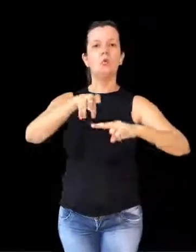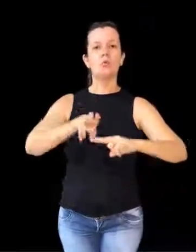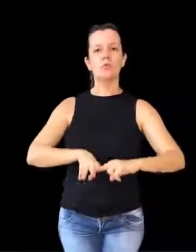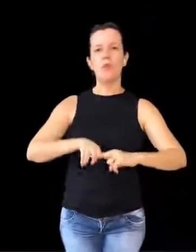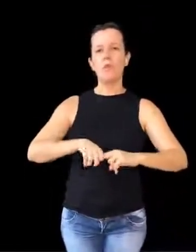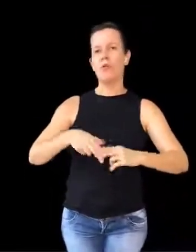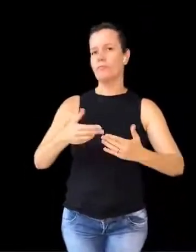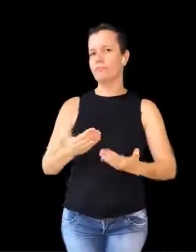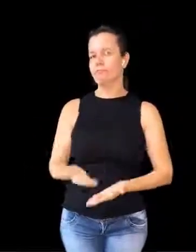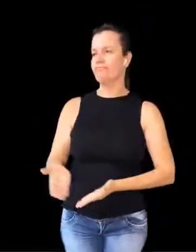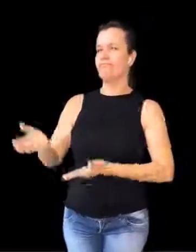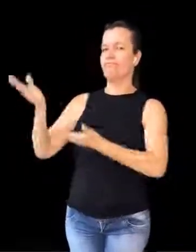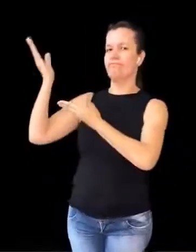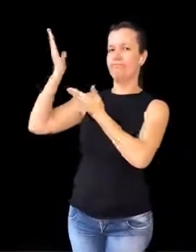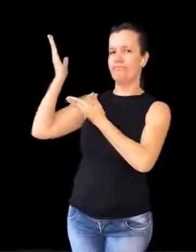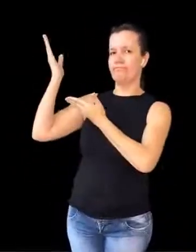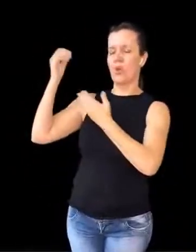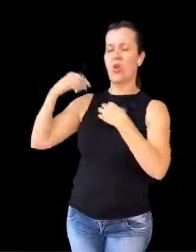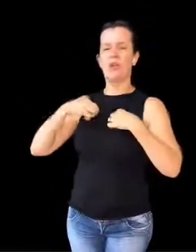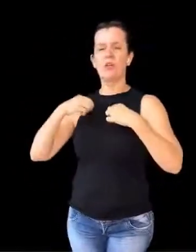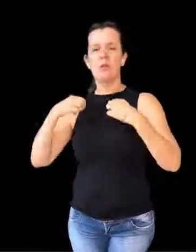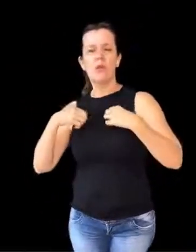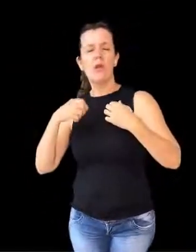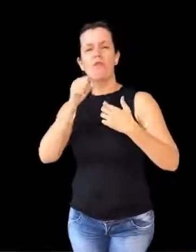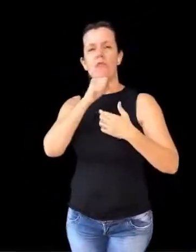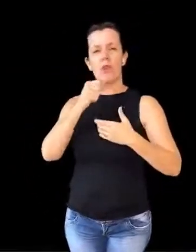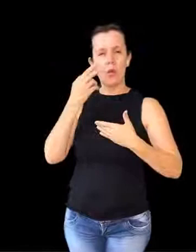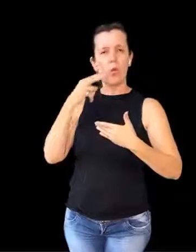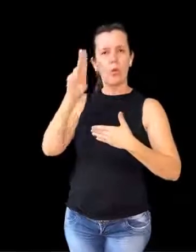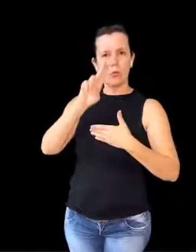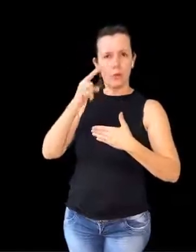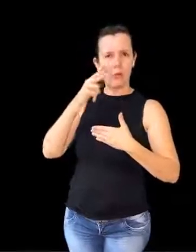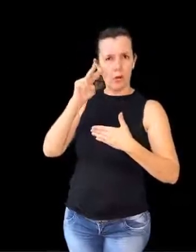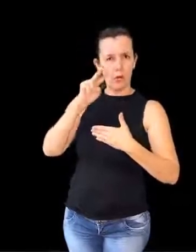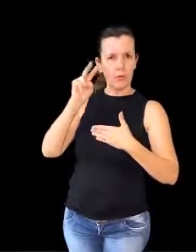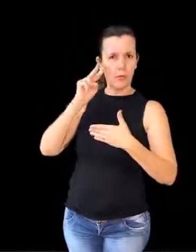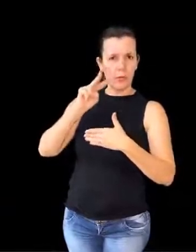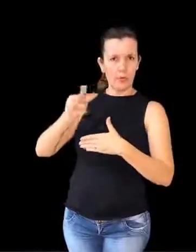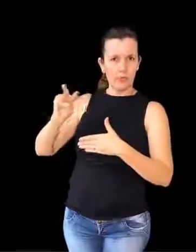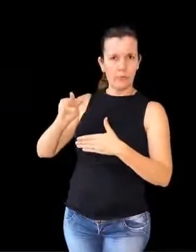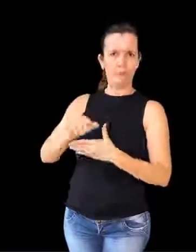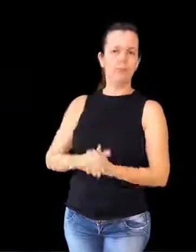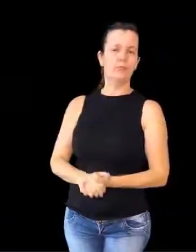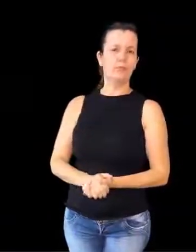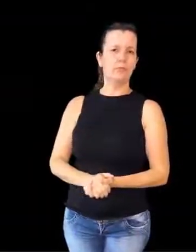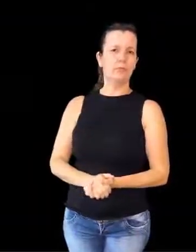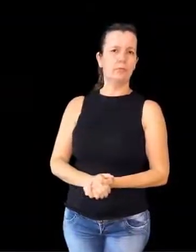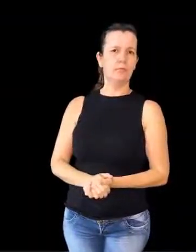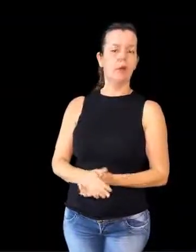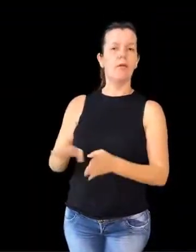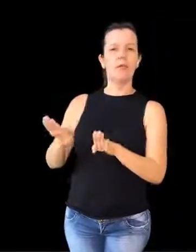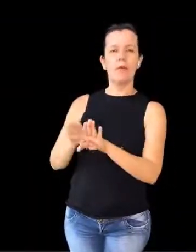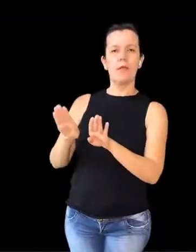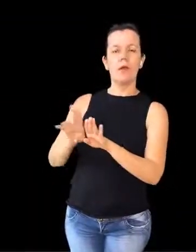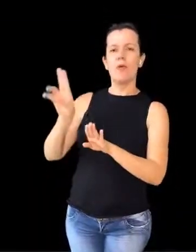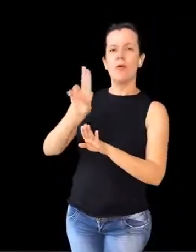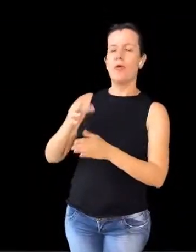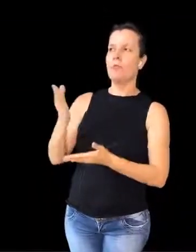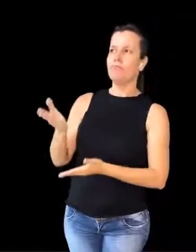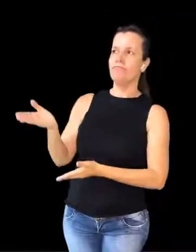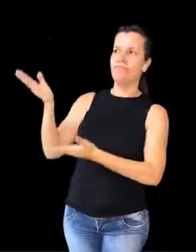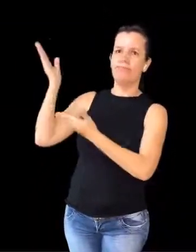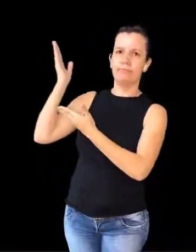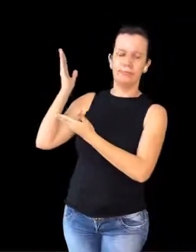já mostro pra vocês prontinho. Olha, então o meu sofá ficou isso aí, ó. Feito com